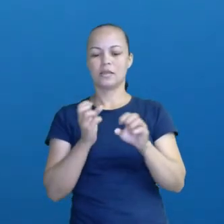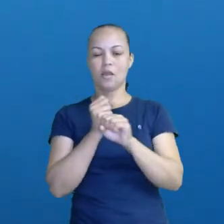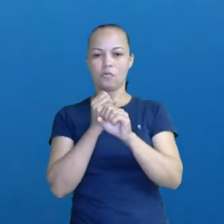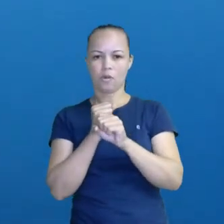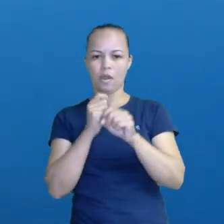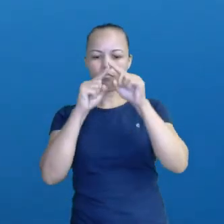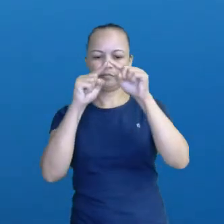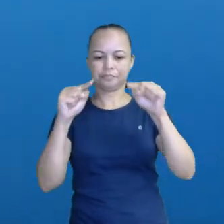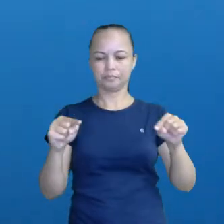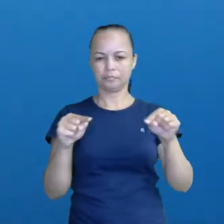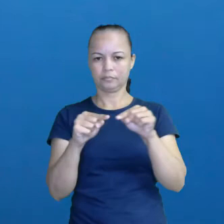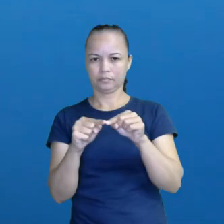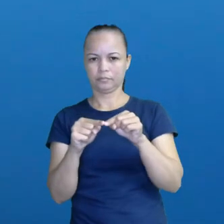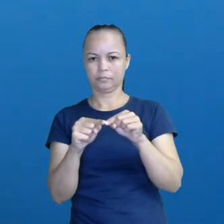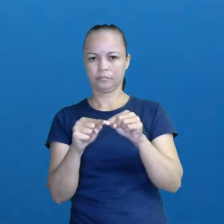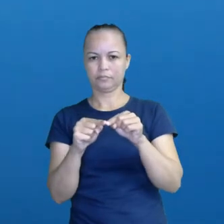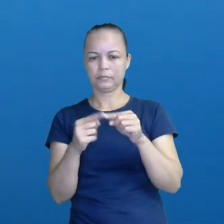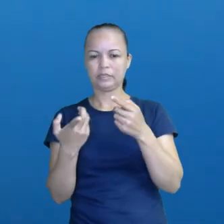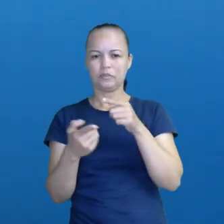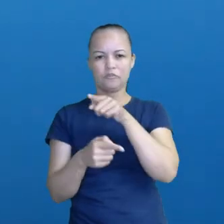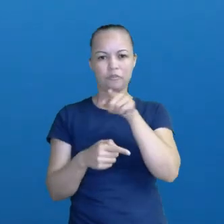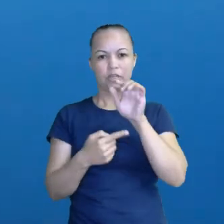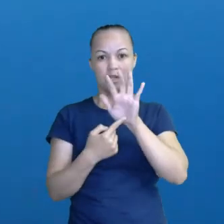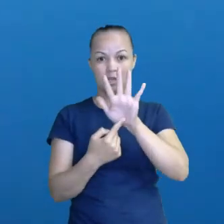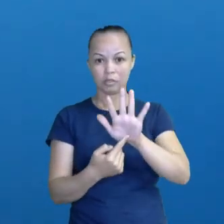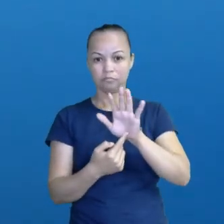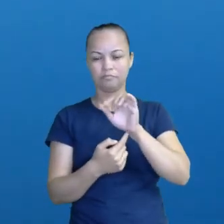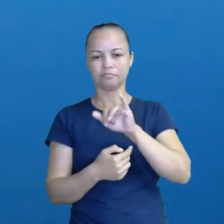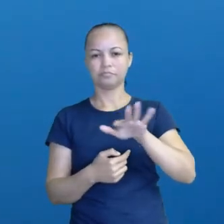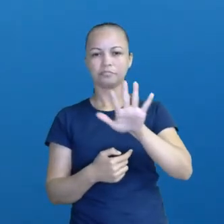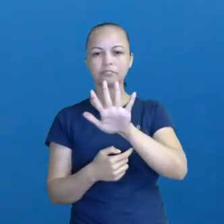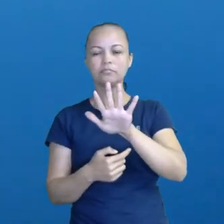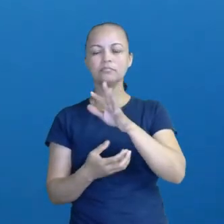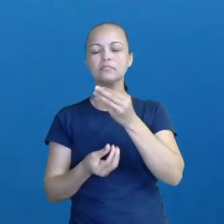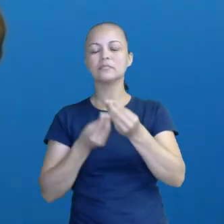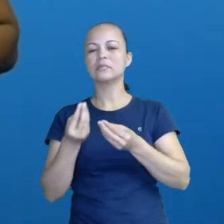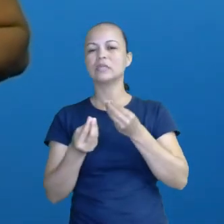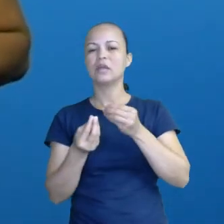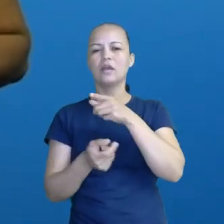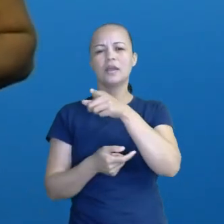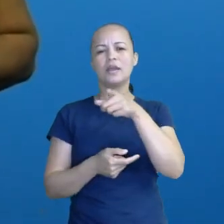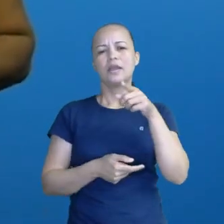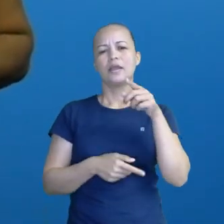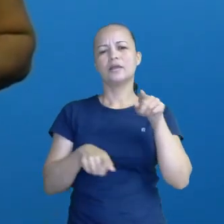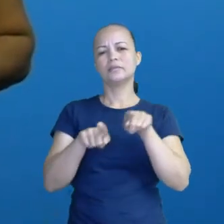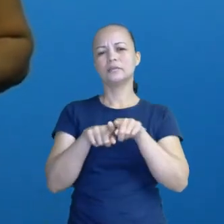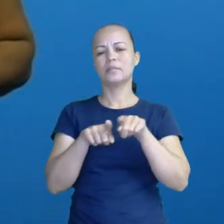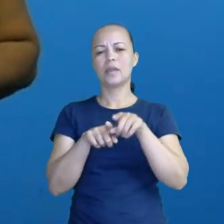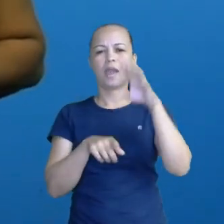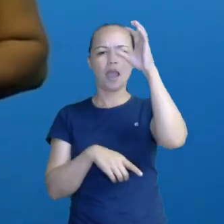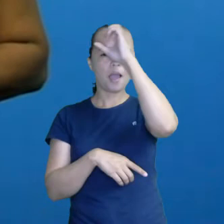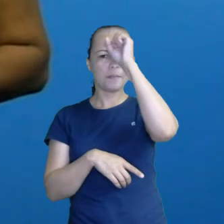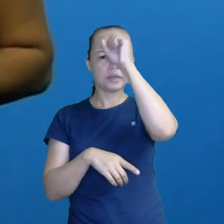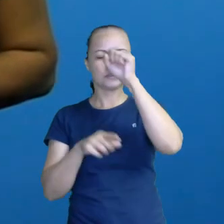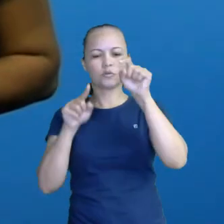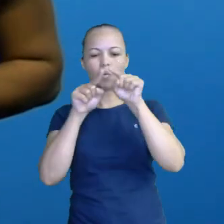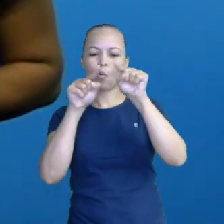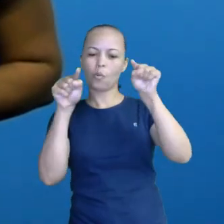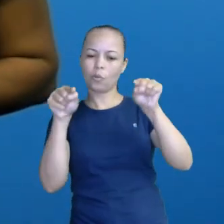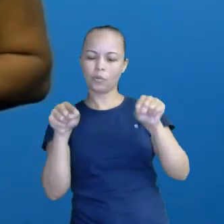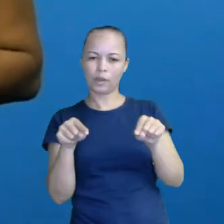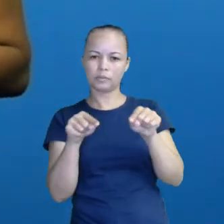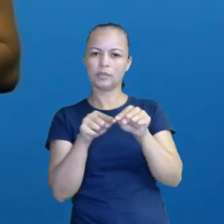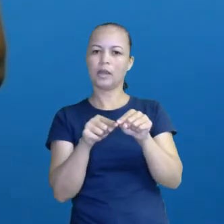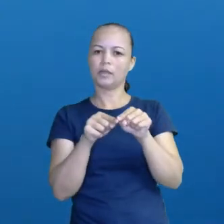o triângulo você virou a forma ver o também que aprendemos calcular o